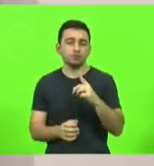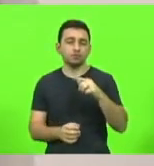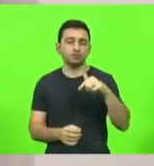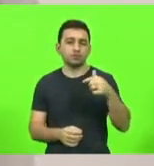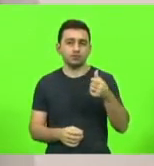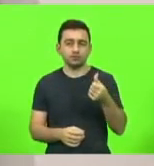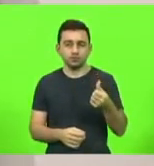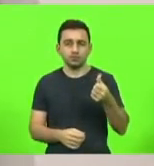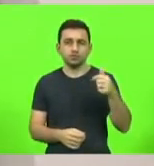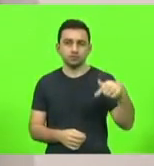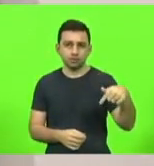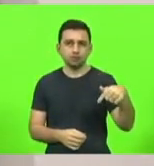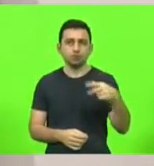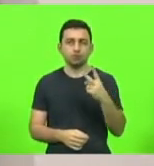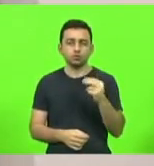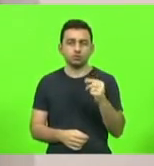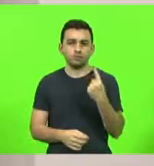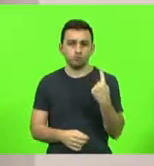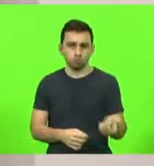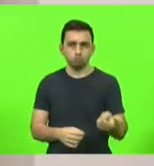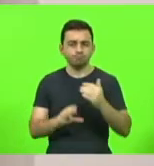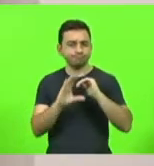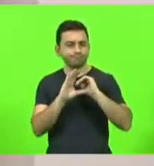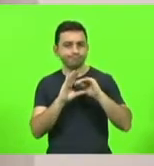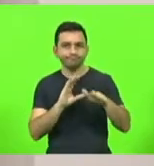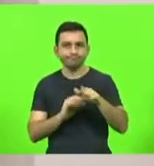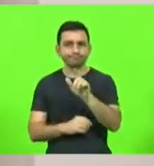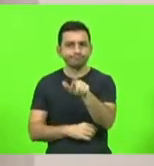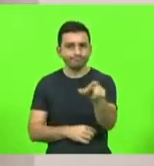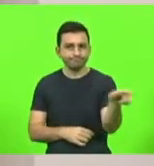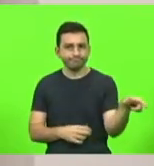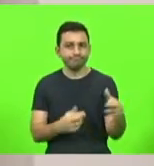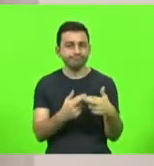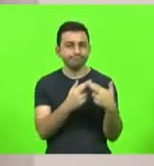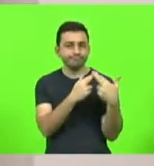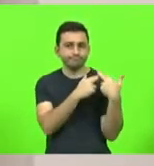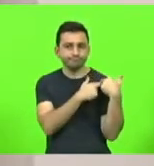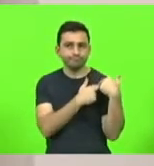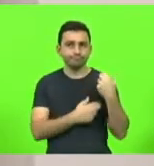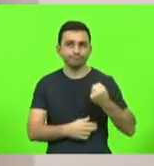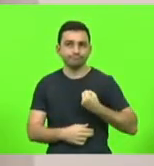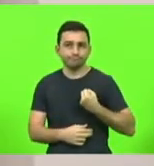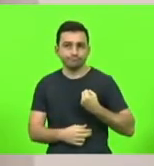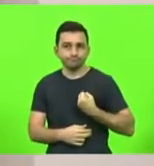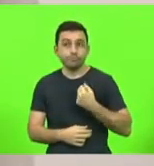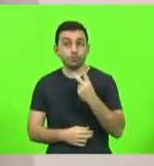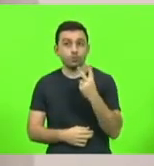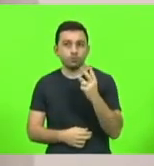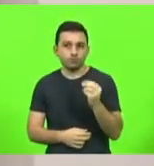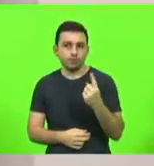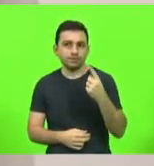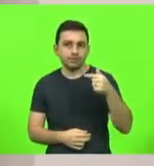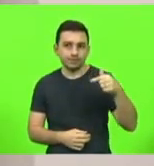1777/2021. E comunicou que encaminhará aos destinatários as indicações números 2077 a